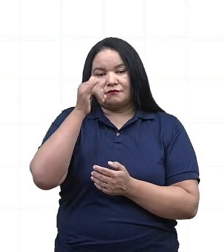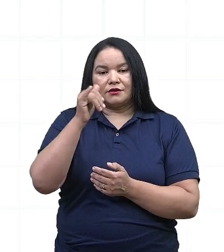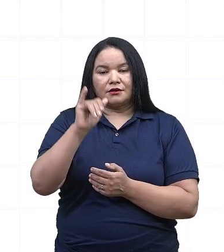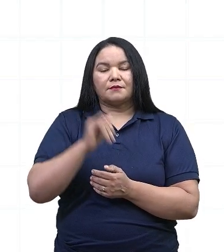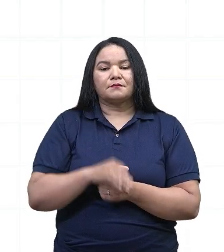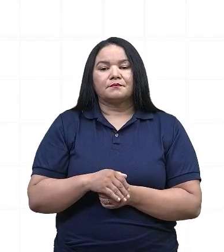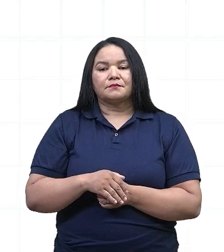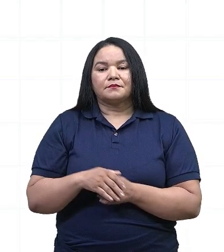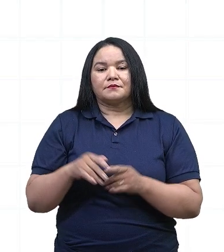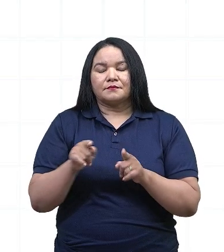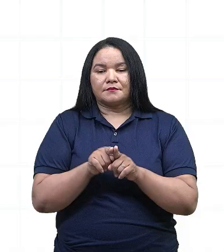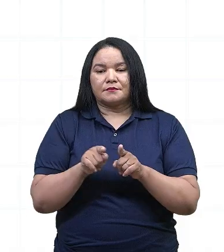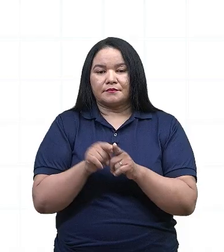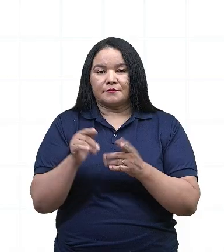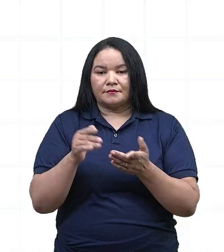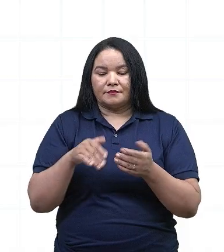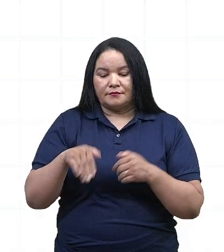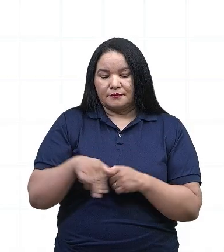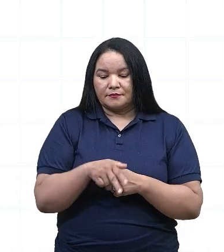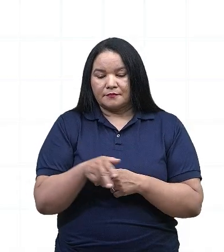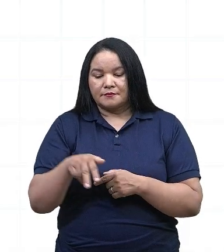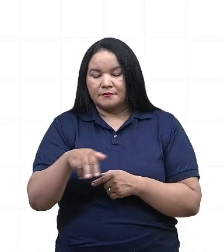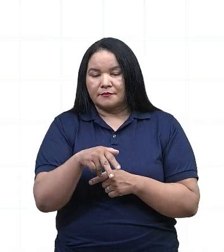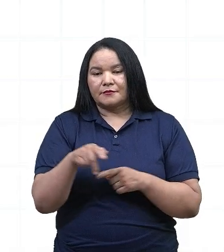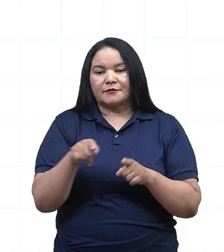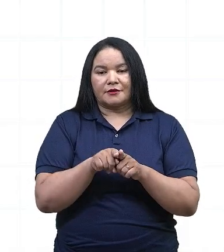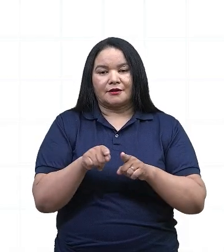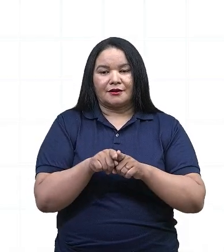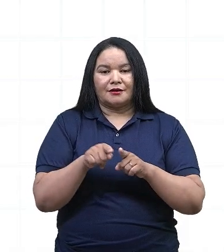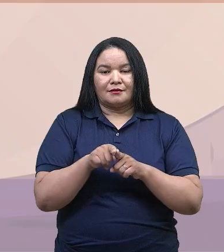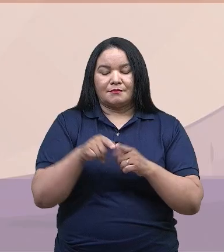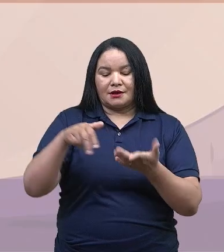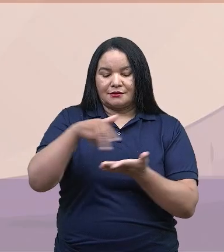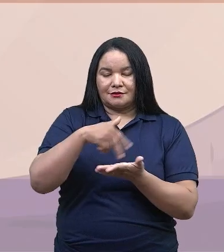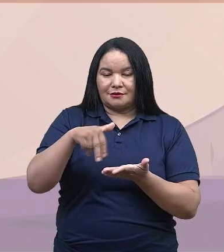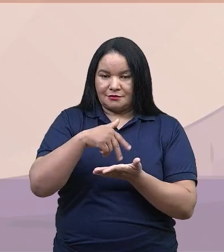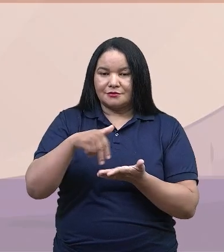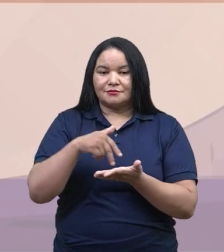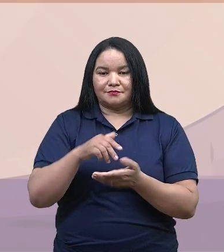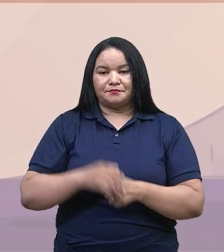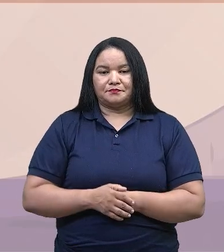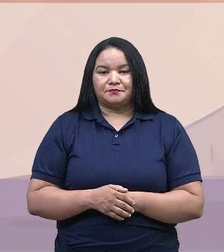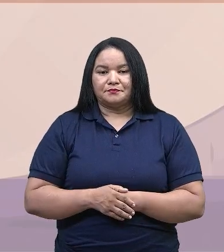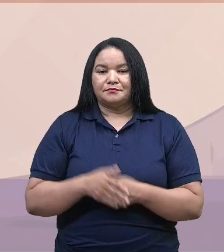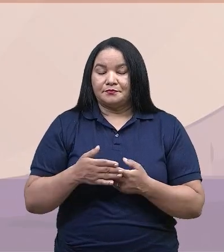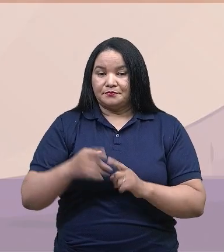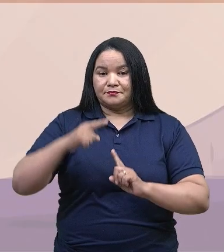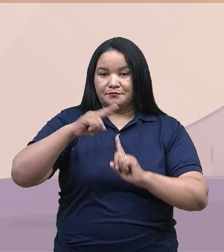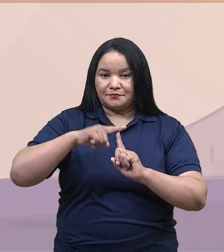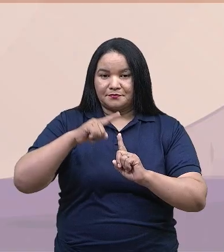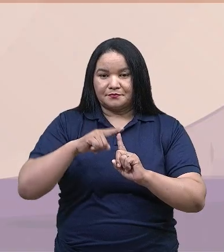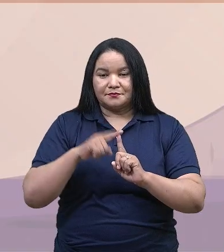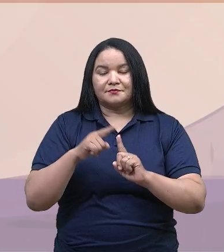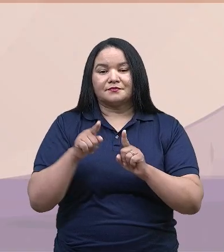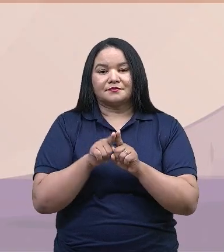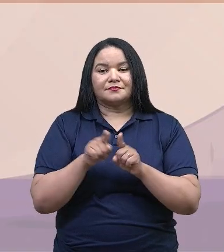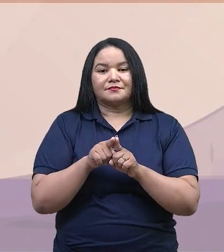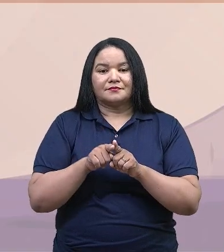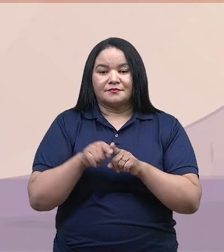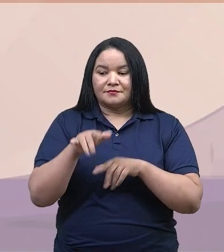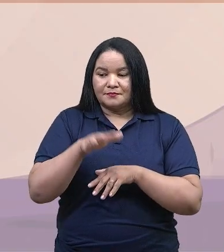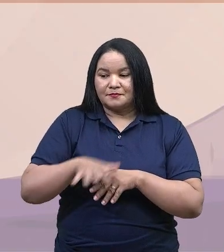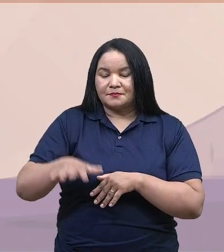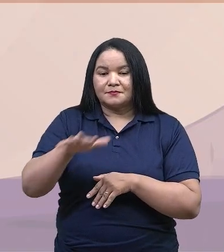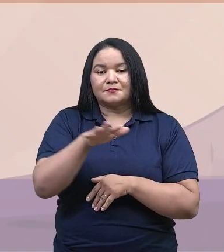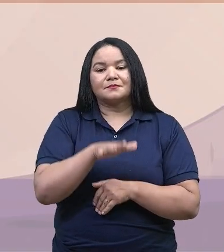fechadas e movimentos de dança sobre rodas. E essa modalidade, ela é comum acontecer em espaços